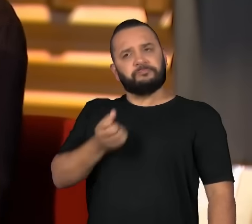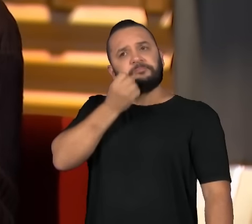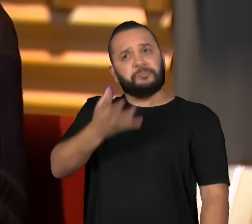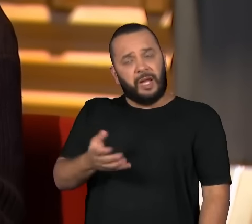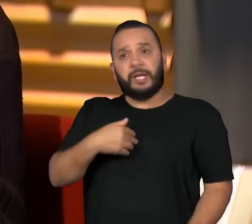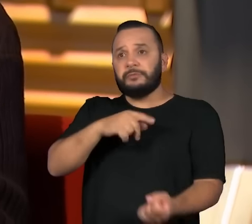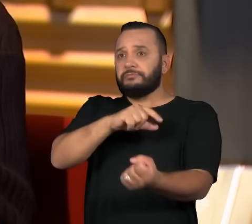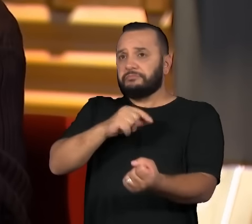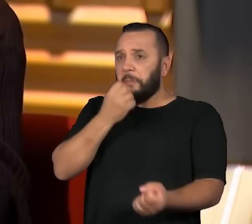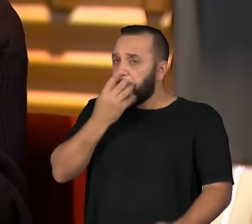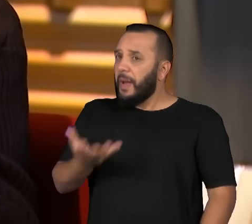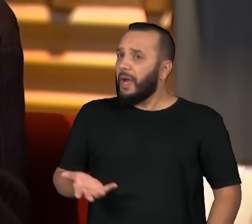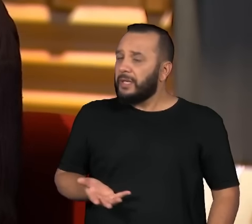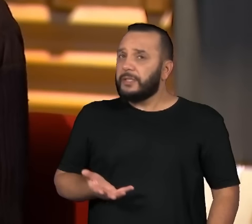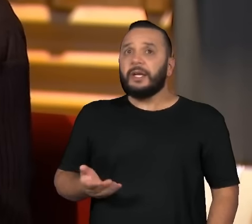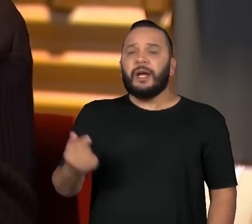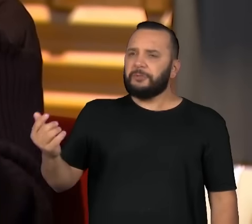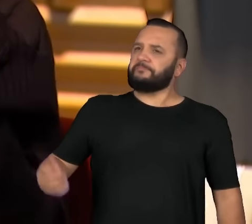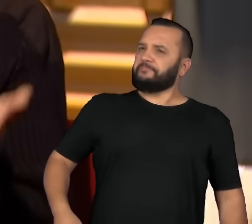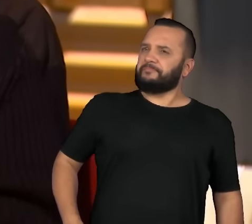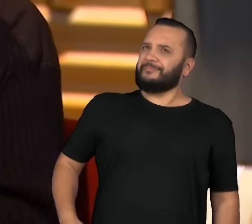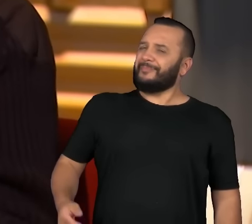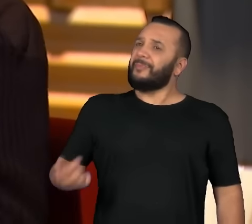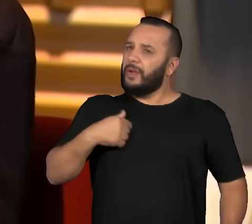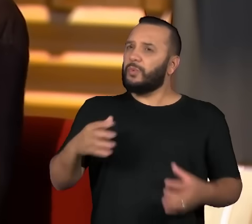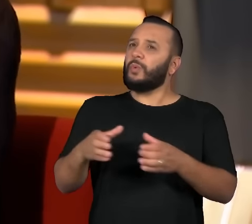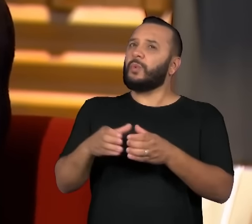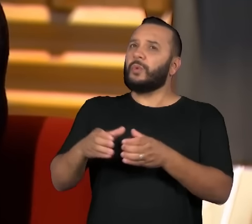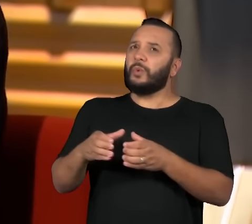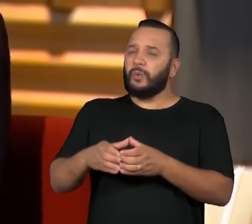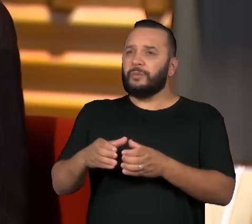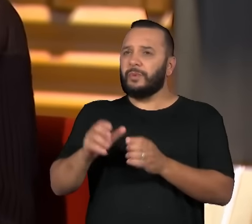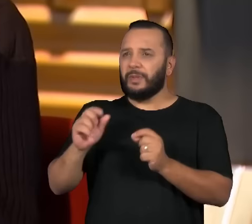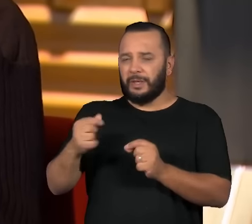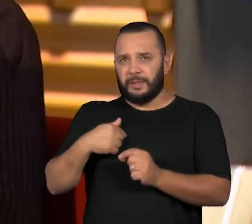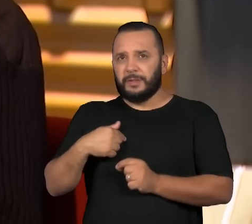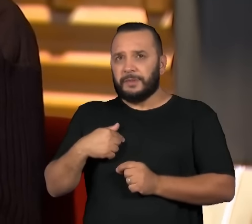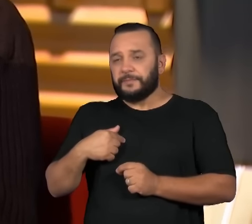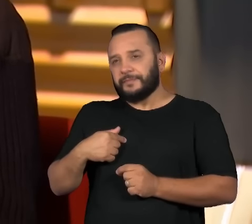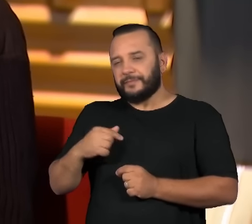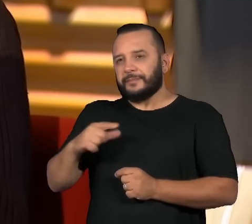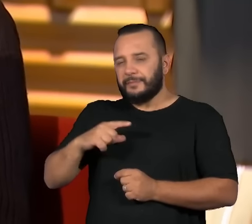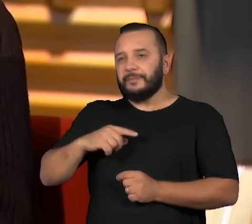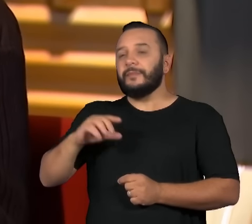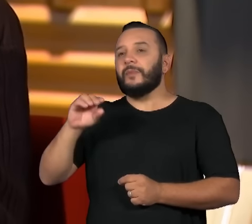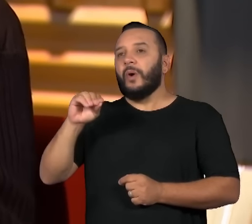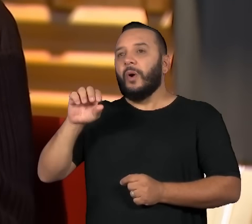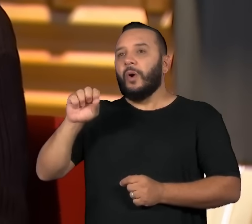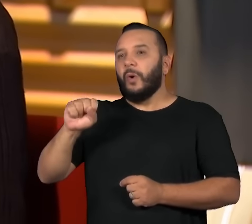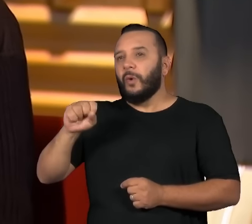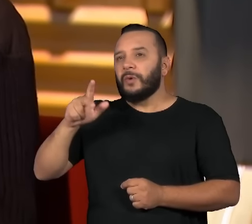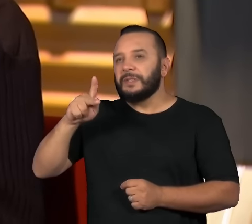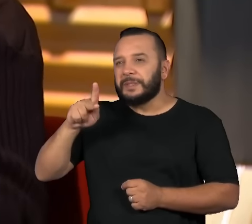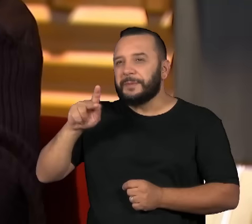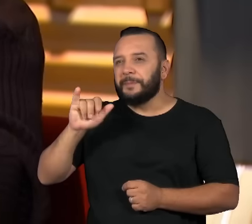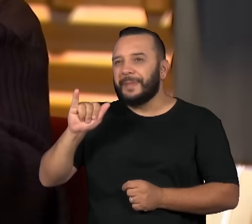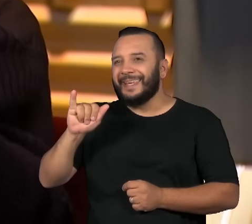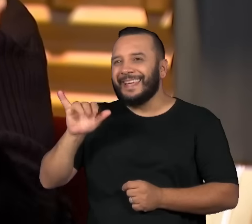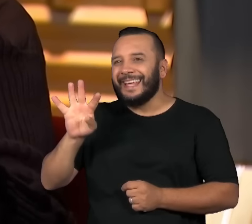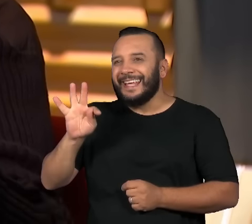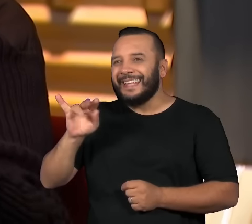negócio subiu. Sim. Ela falou, pô, eu faço parte de um grupo que chama Hospitais, né? É. Hospitais. Ah. Hospitais. É. Então